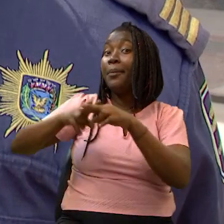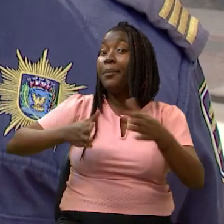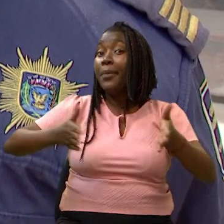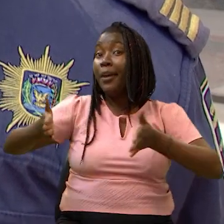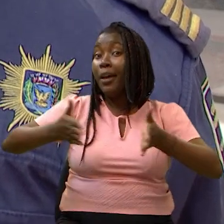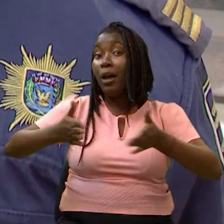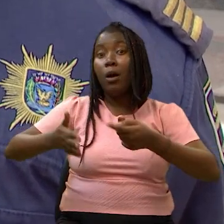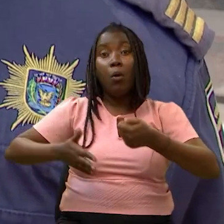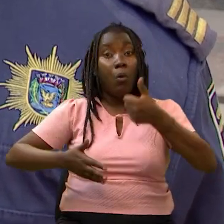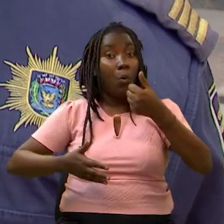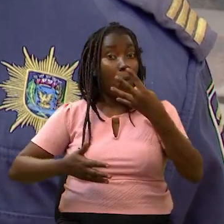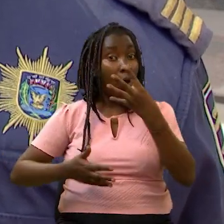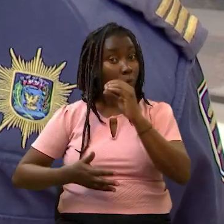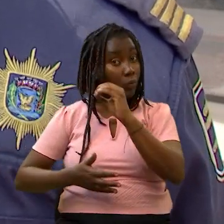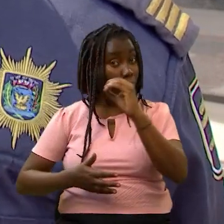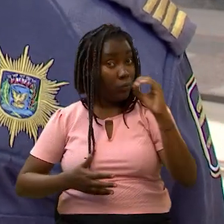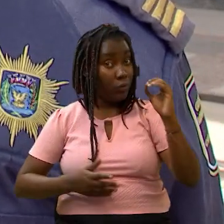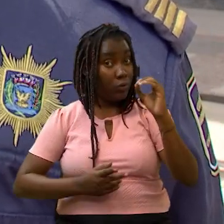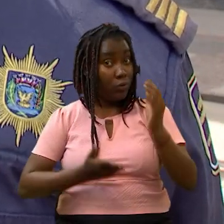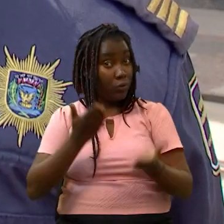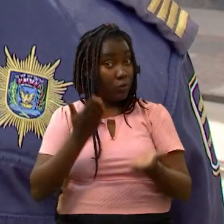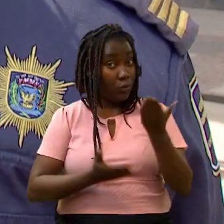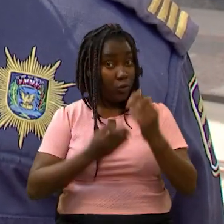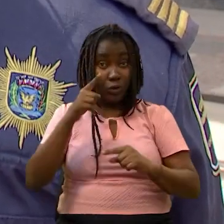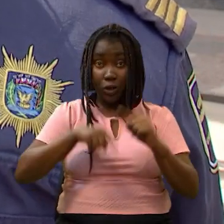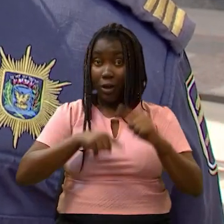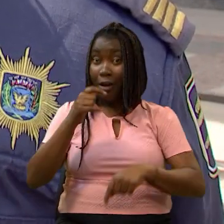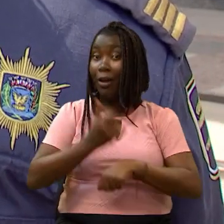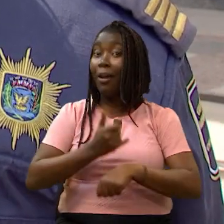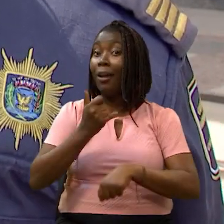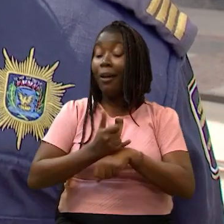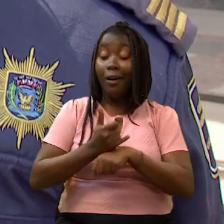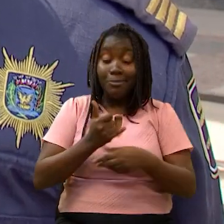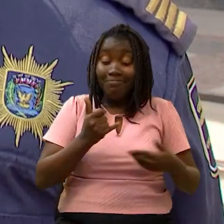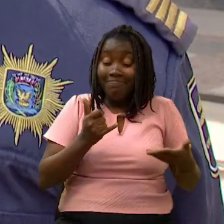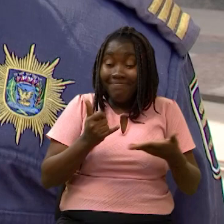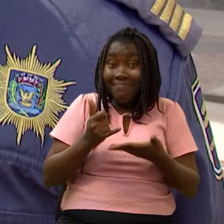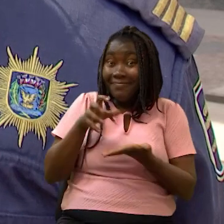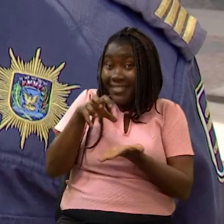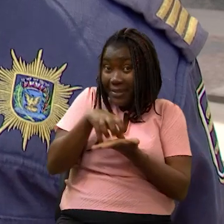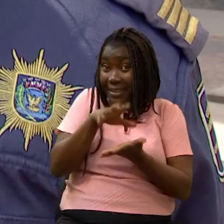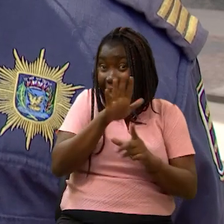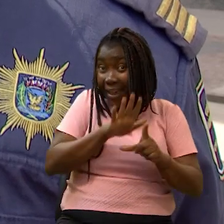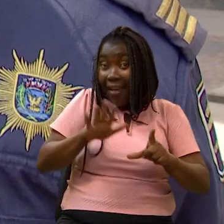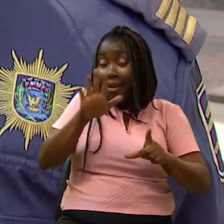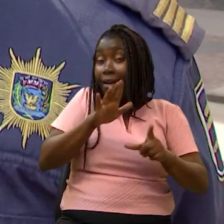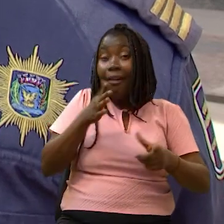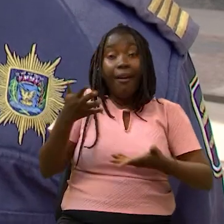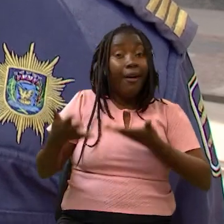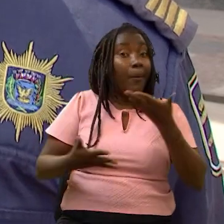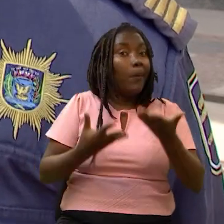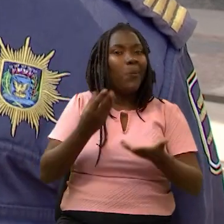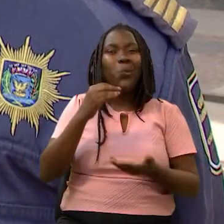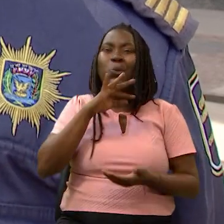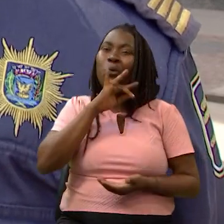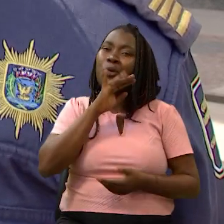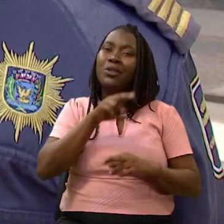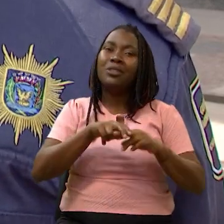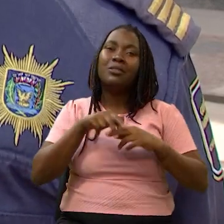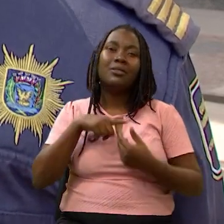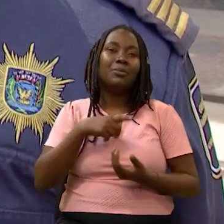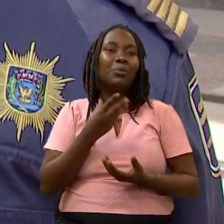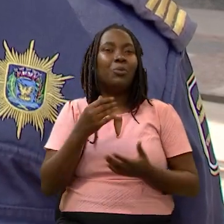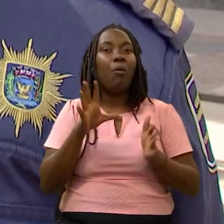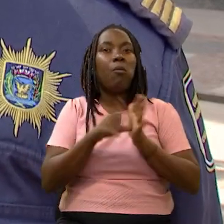prisões nesse período, quase 400 quilos de material de cobre. A situação do cobre na área central estava